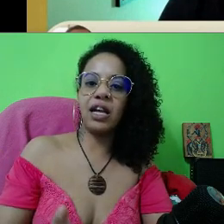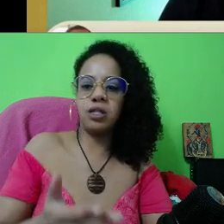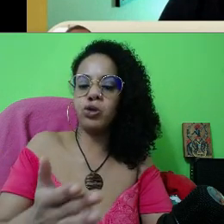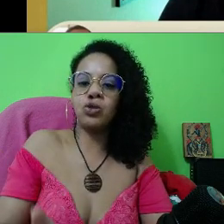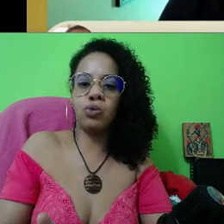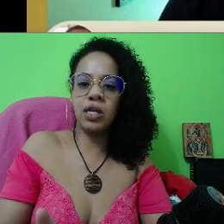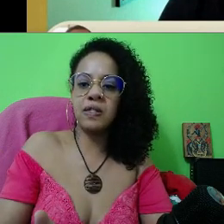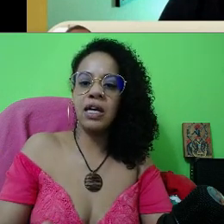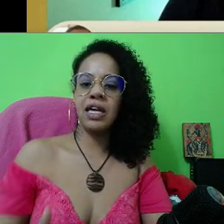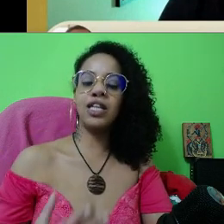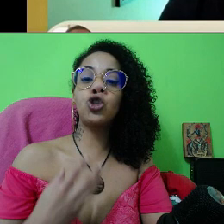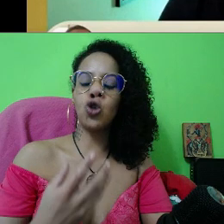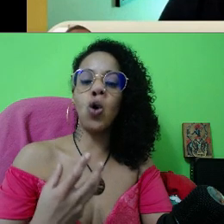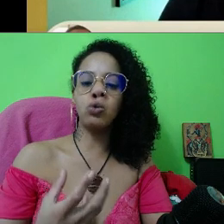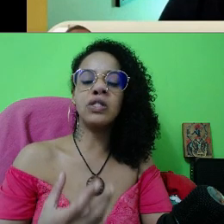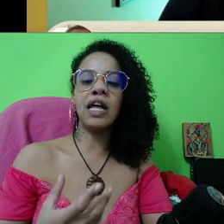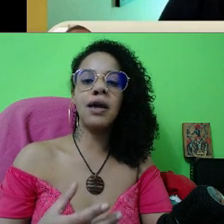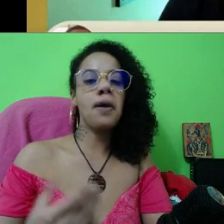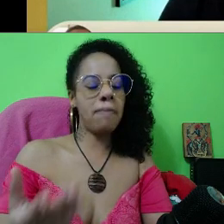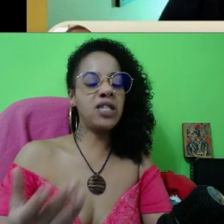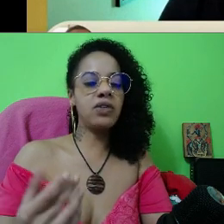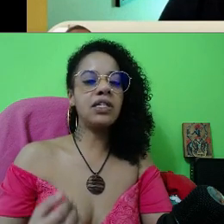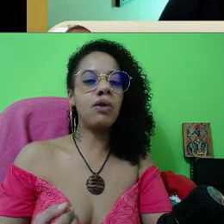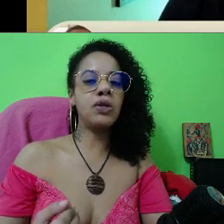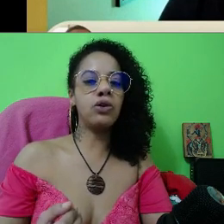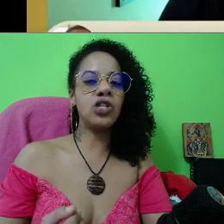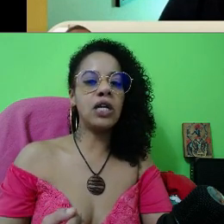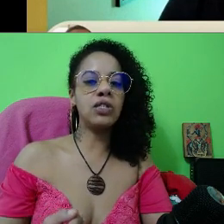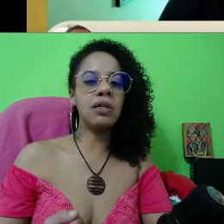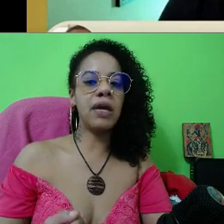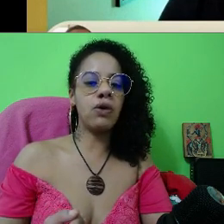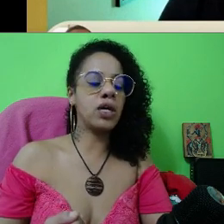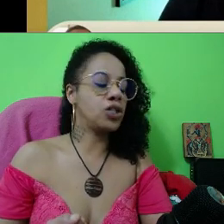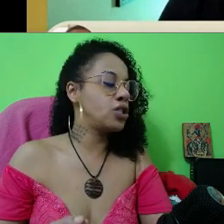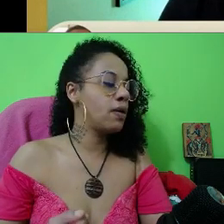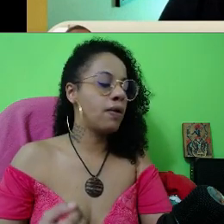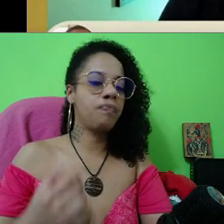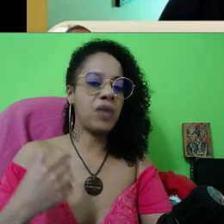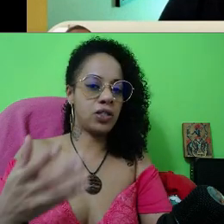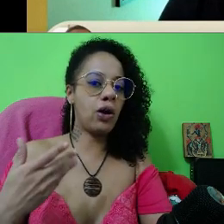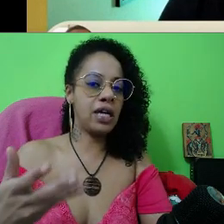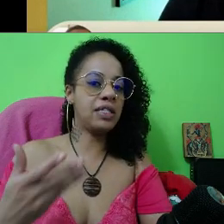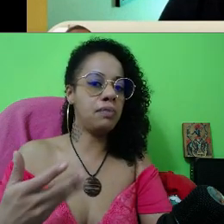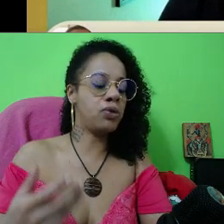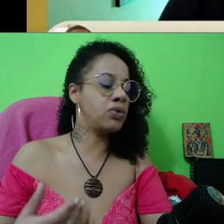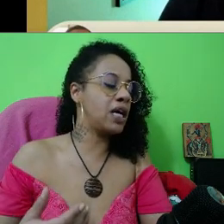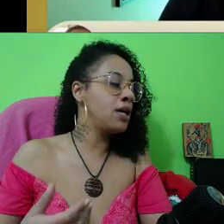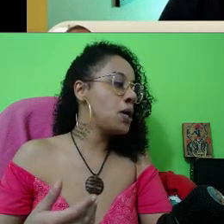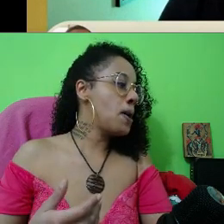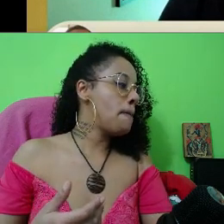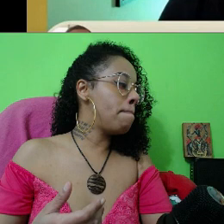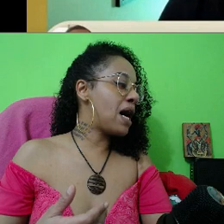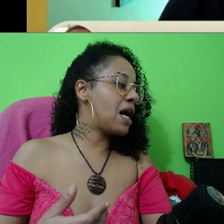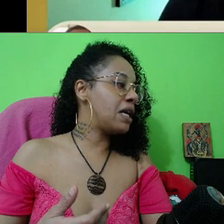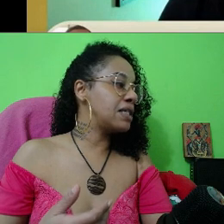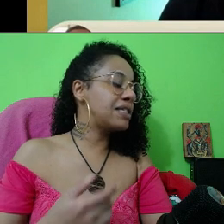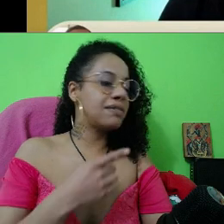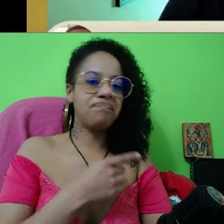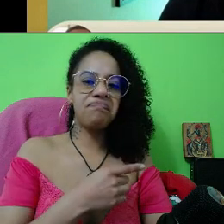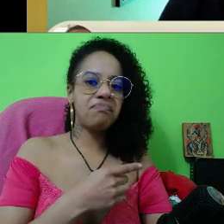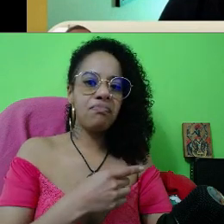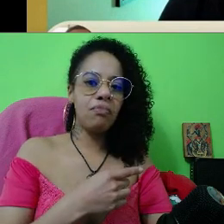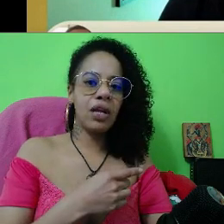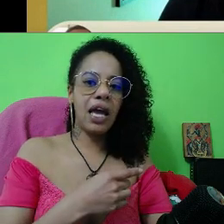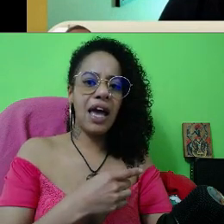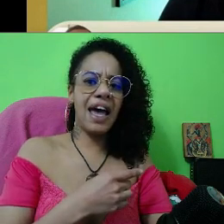nas suas falas posturas e tons né mas você me deu o direito de ser bem arrogante é só recíproco né mas